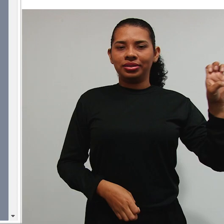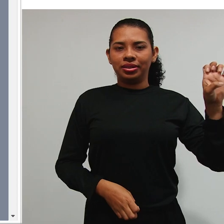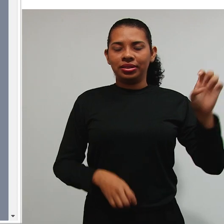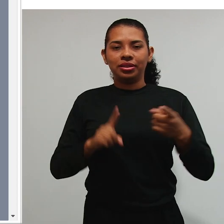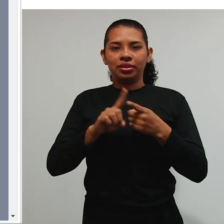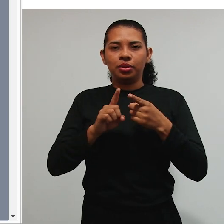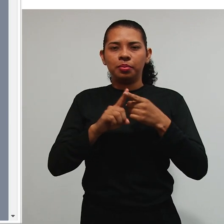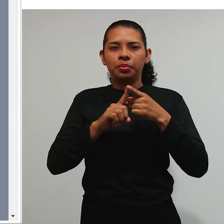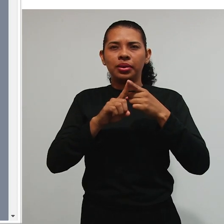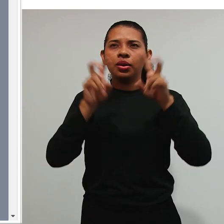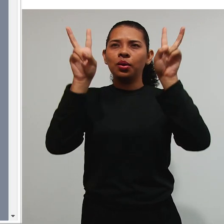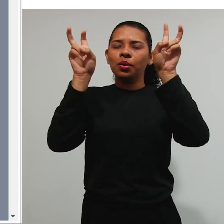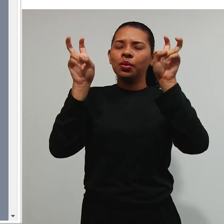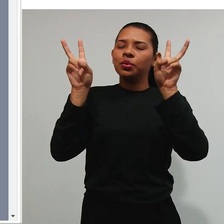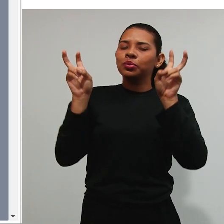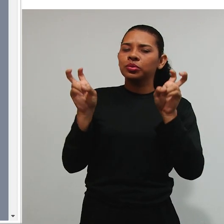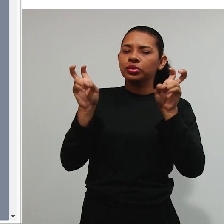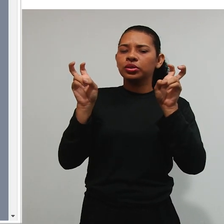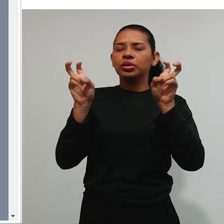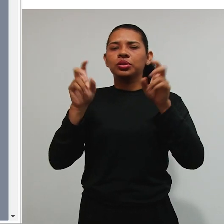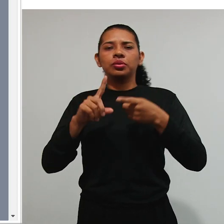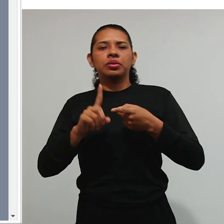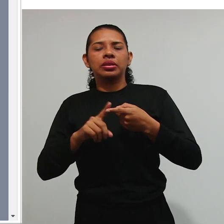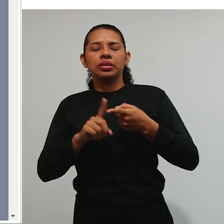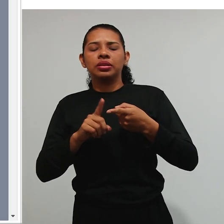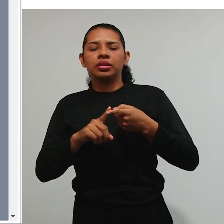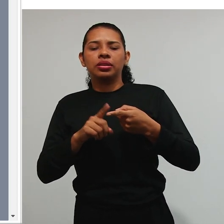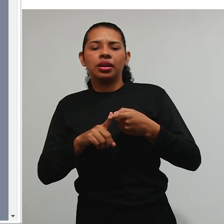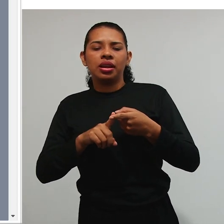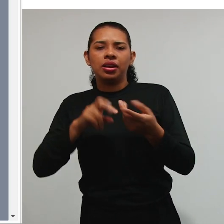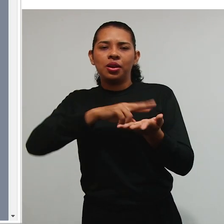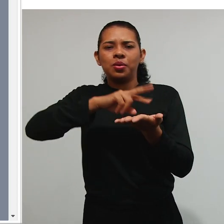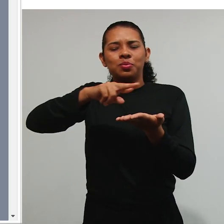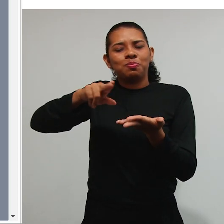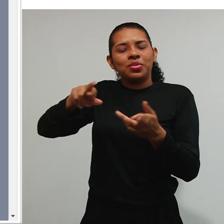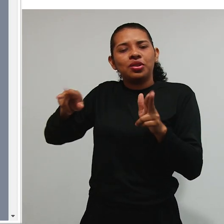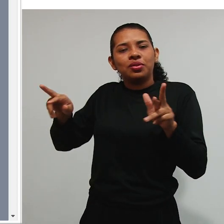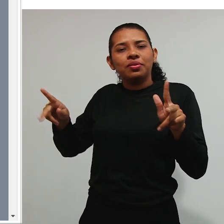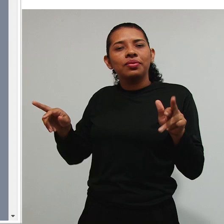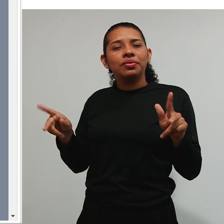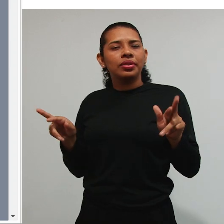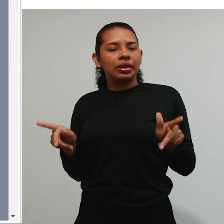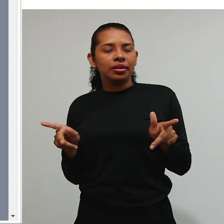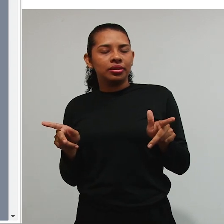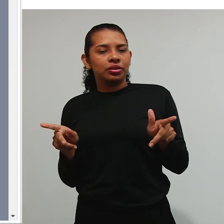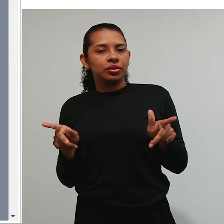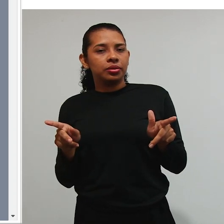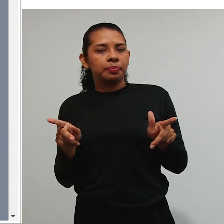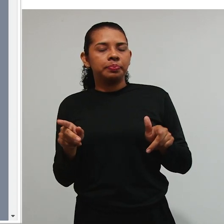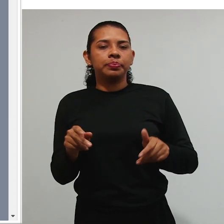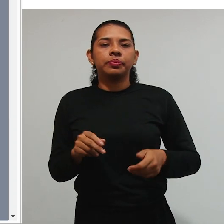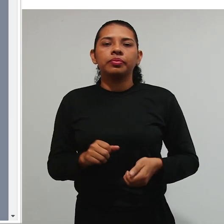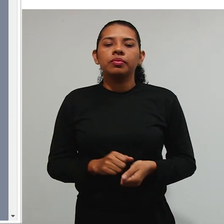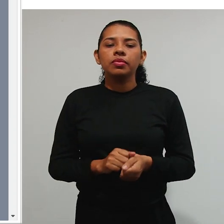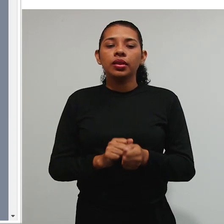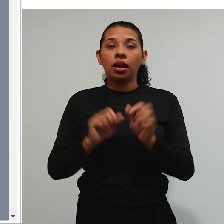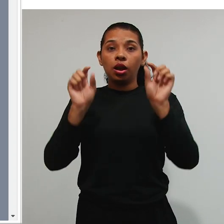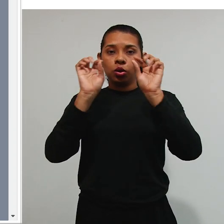tá? Sumário, lista de figuras, tabelas, agradecimentos, resumo, referências, anexos, apêndices, etc.